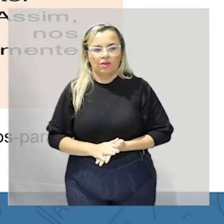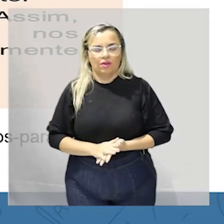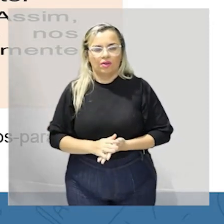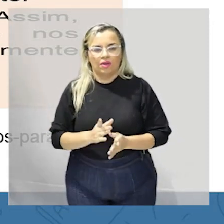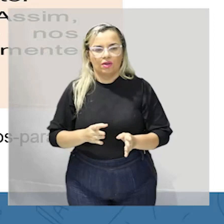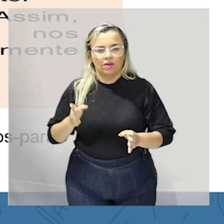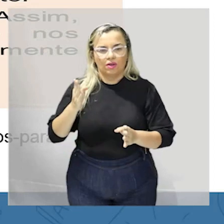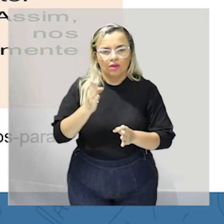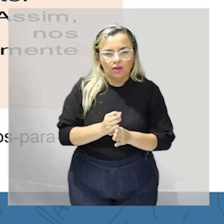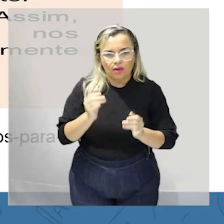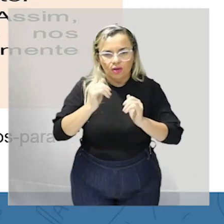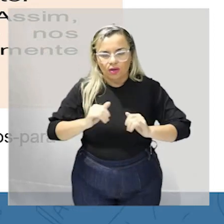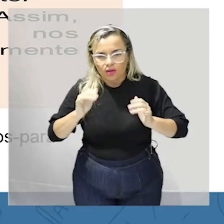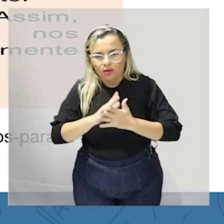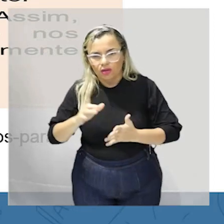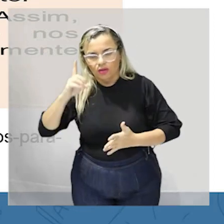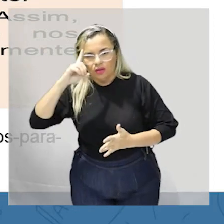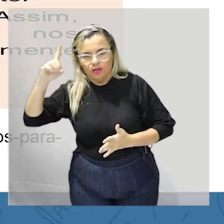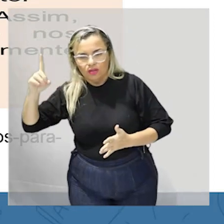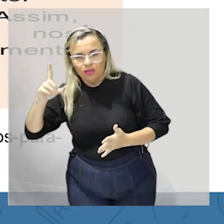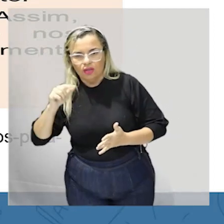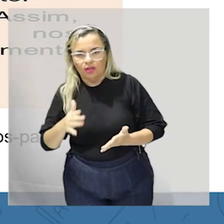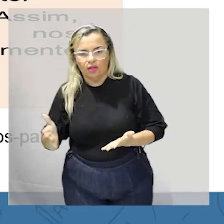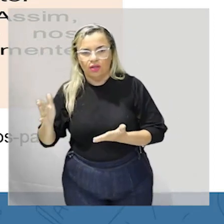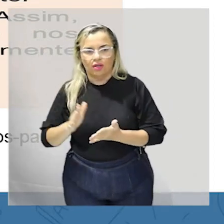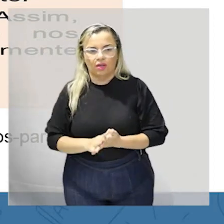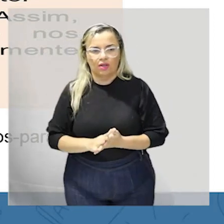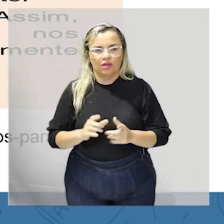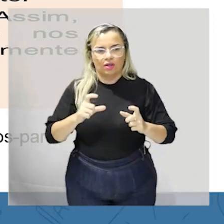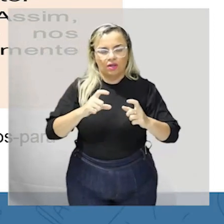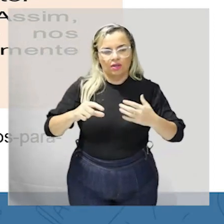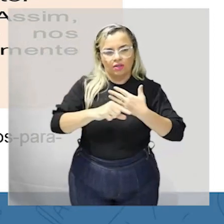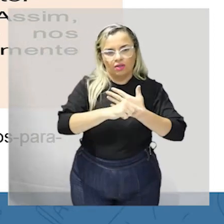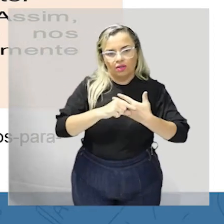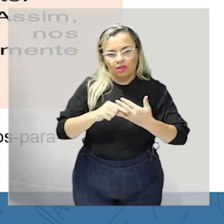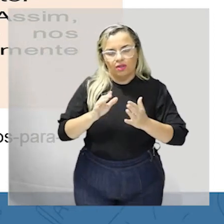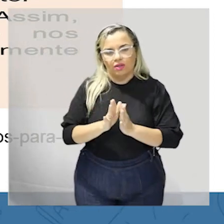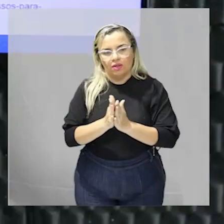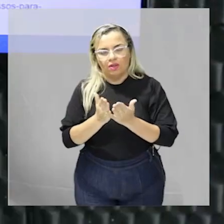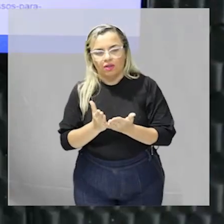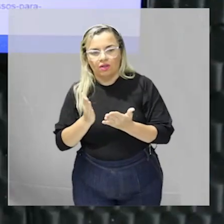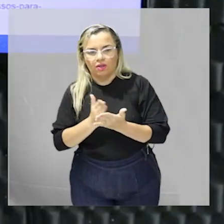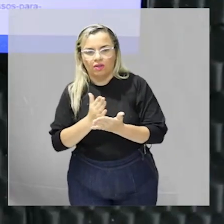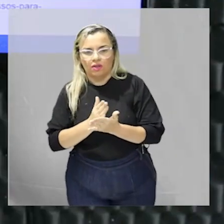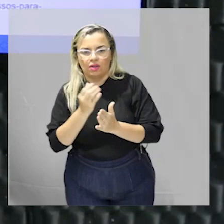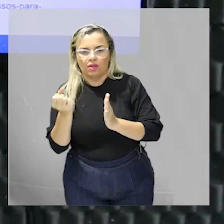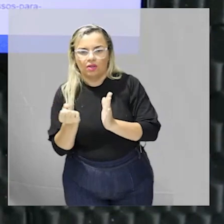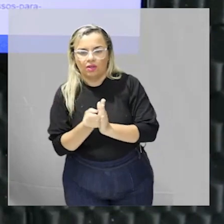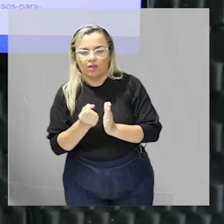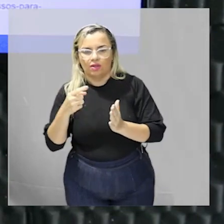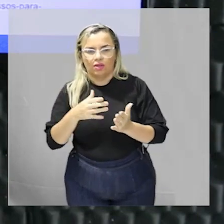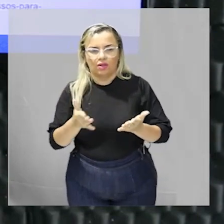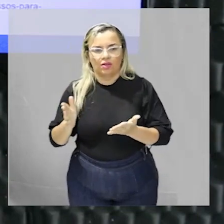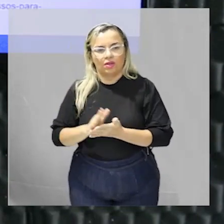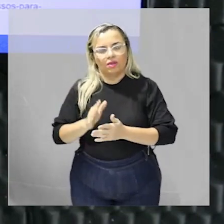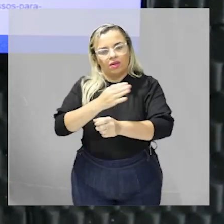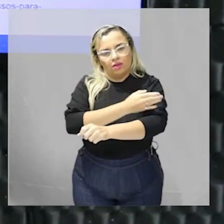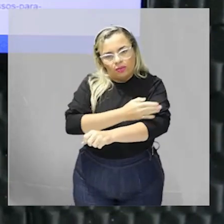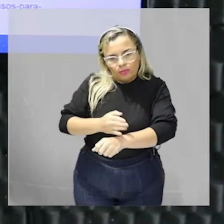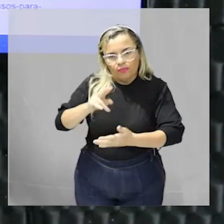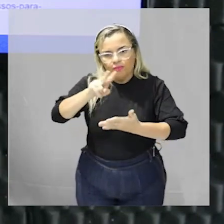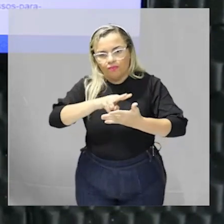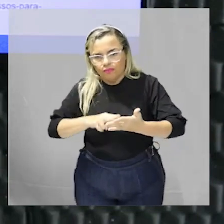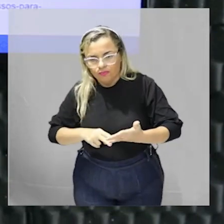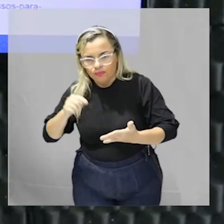como datas, citação, bibliográficas, símbolos, marcas gráficas e etc. E criar o hábito de leitura